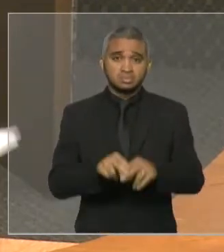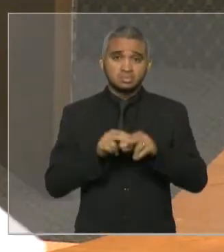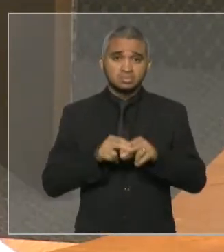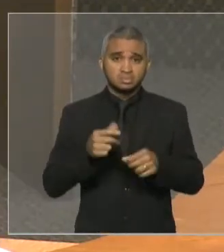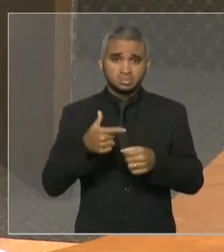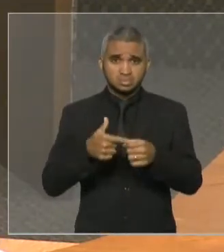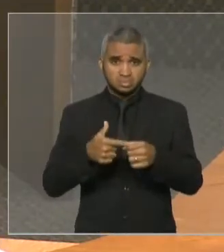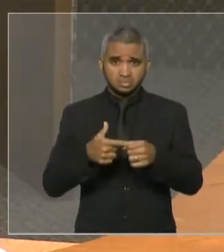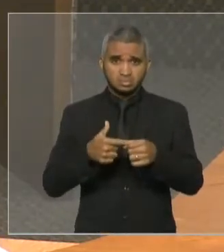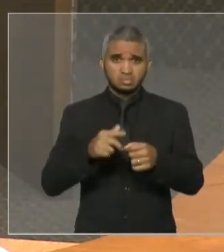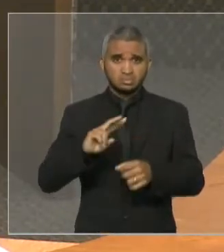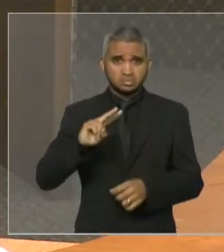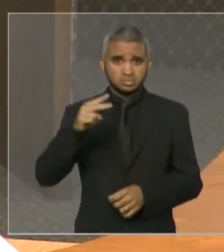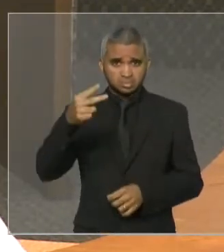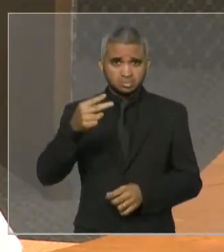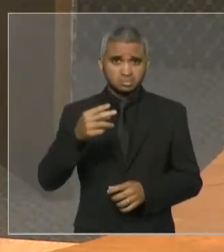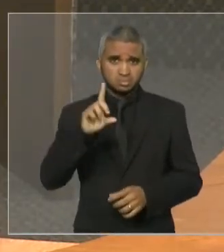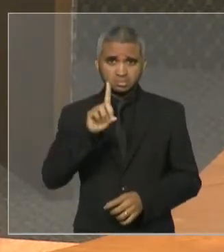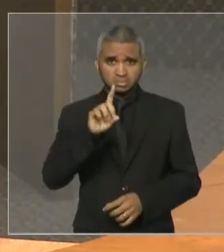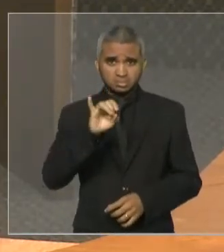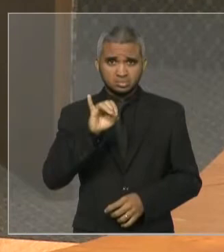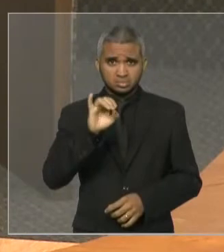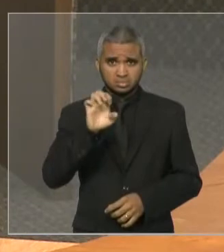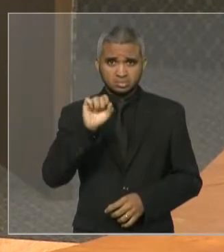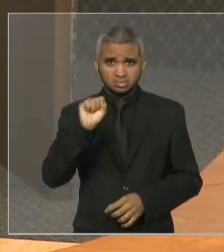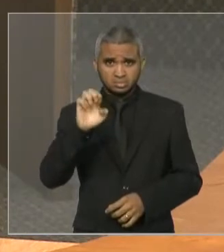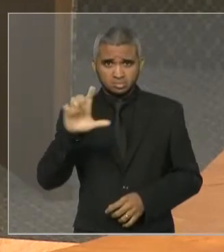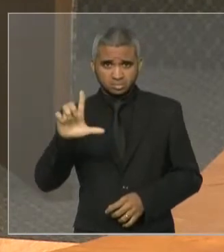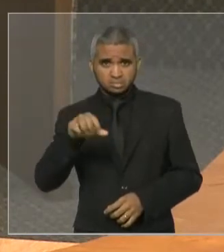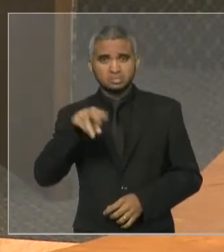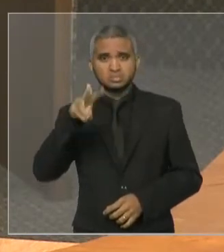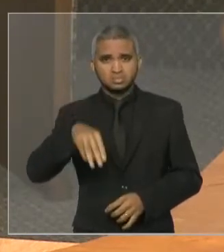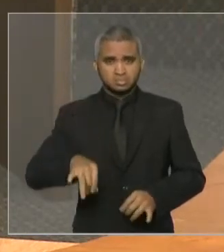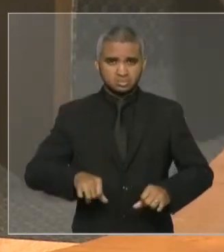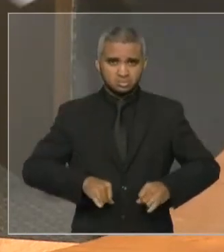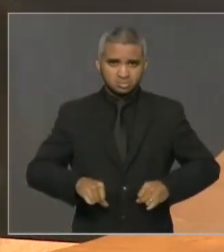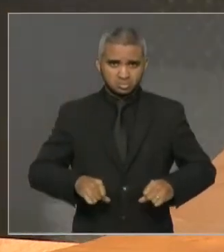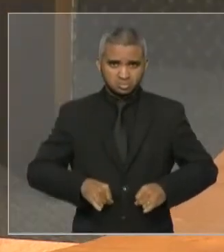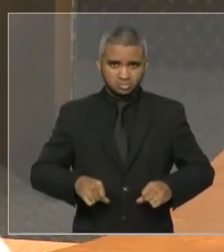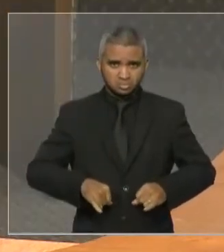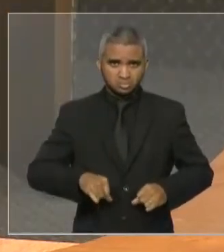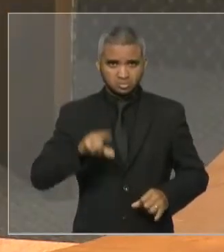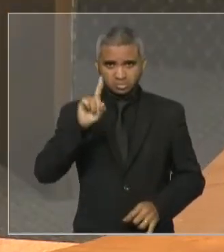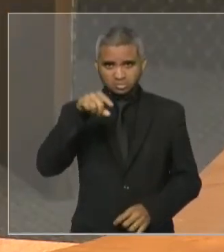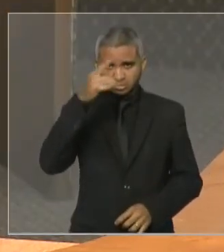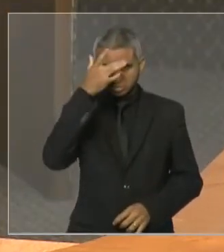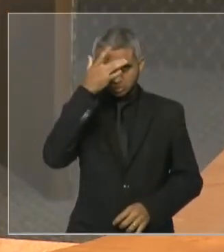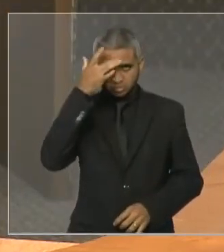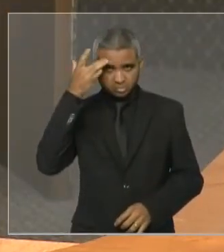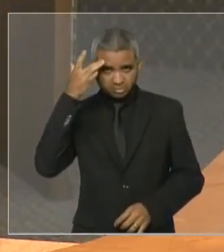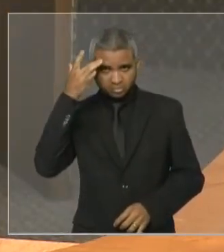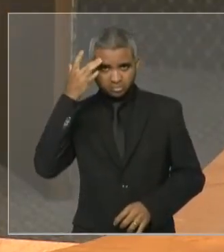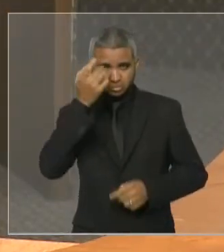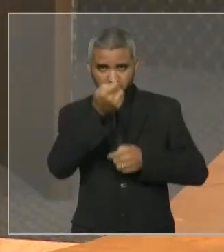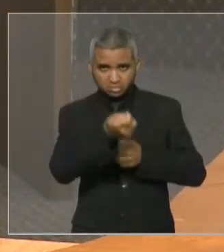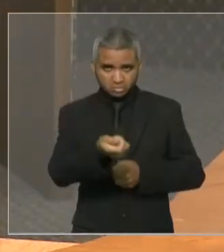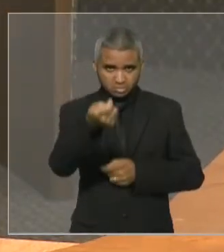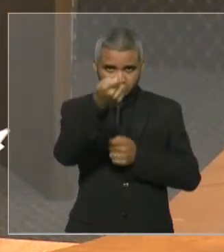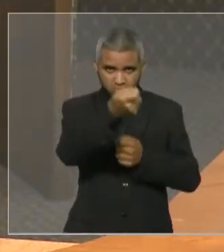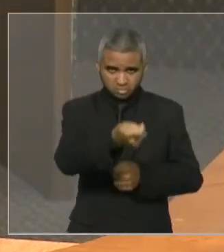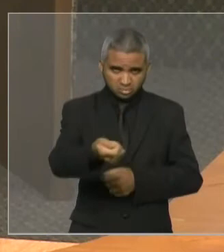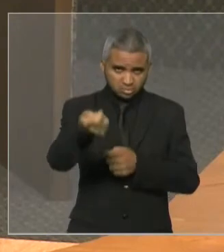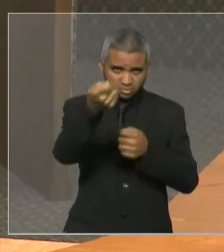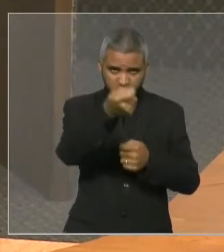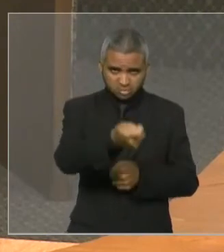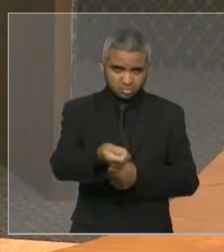do diesel, quem vai sofrer é aquele que muitas vezes é enganado, é